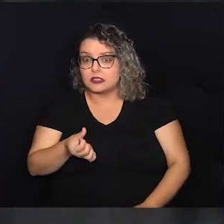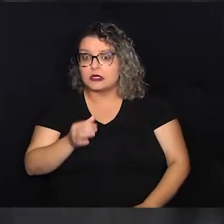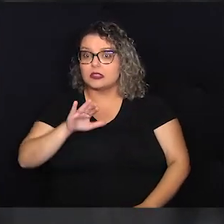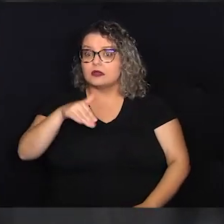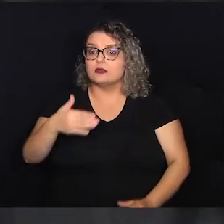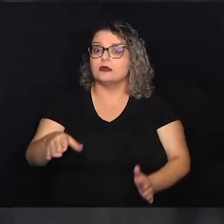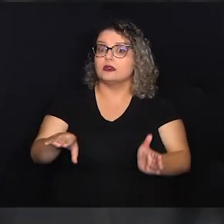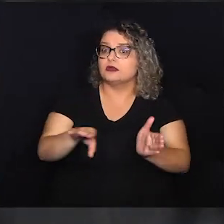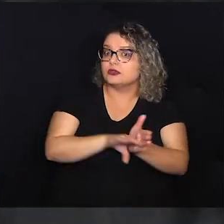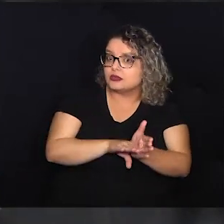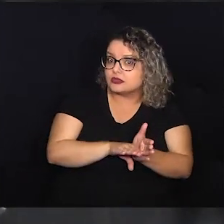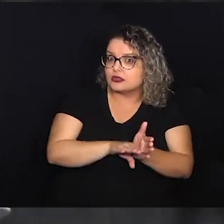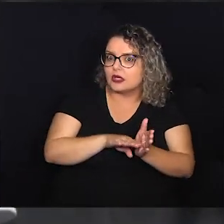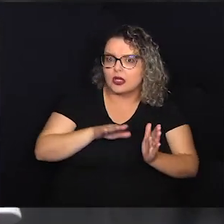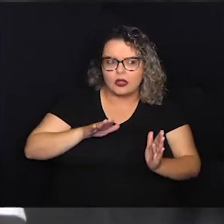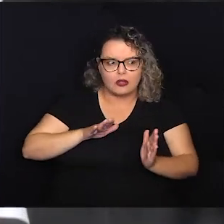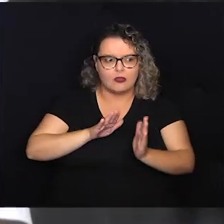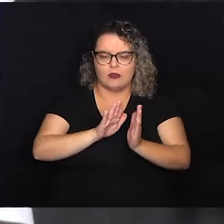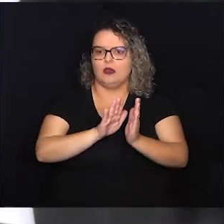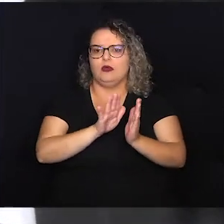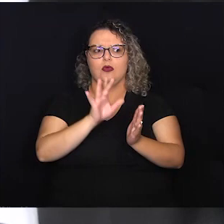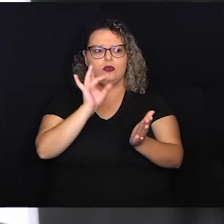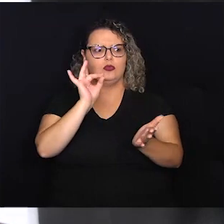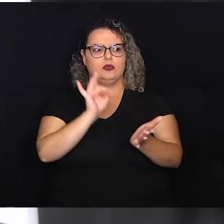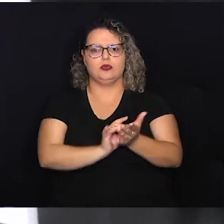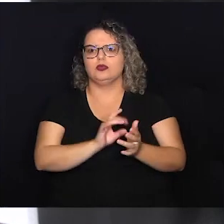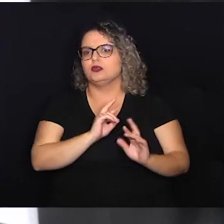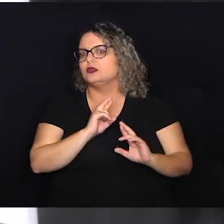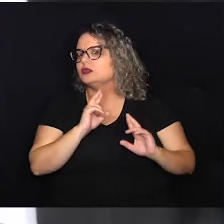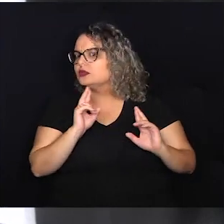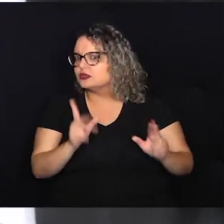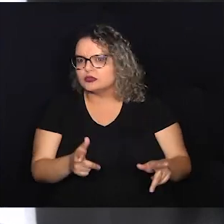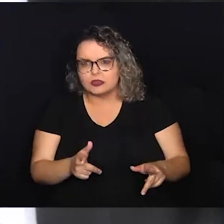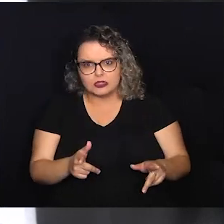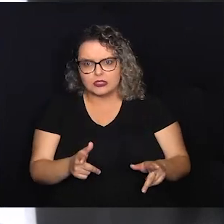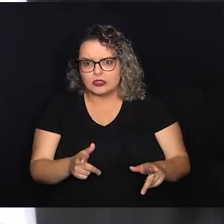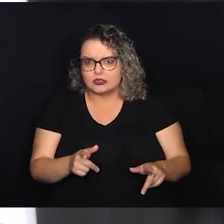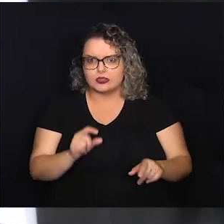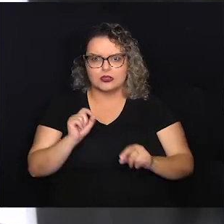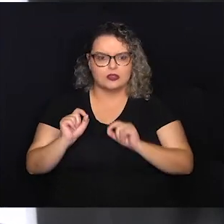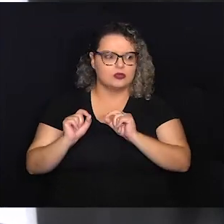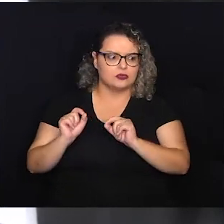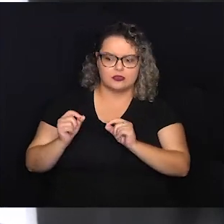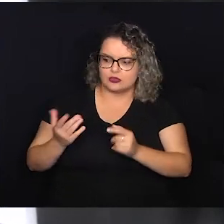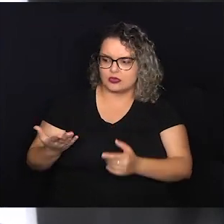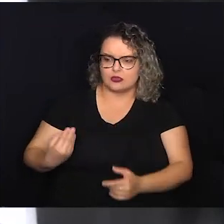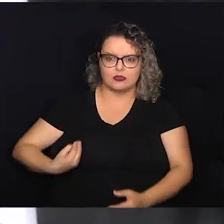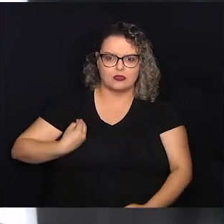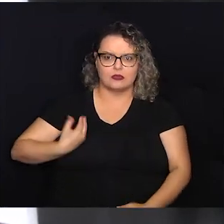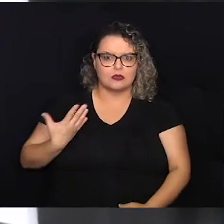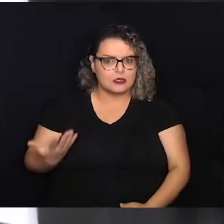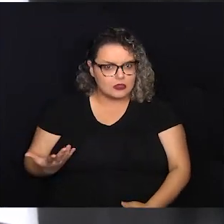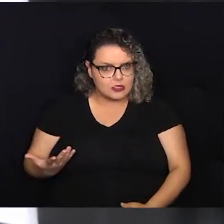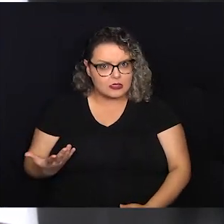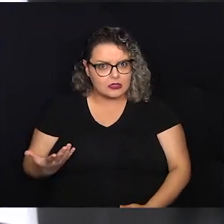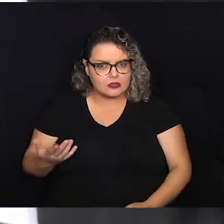ano de 1976, e quando eu cheguei, que enfrentei totalmente uma realidade totalmente contrária,